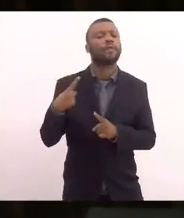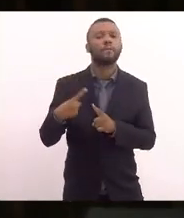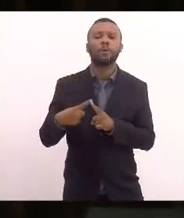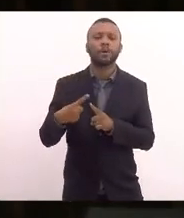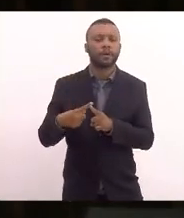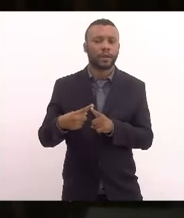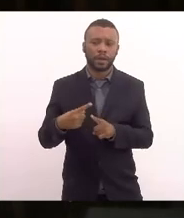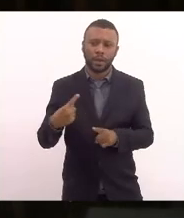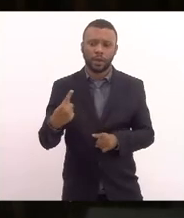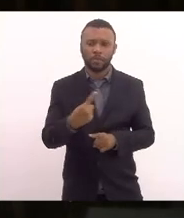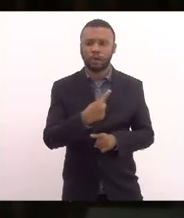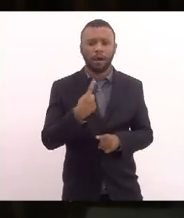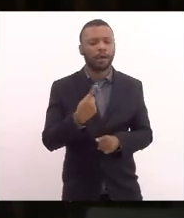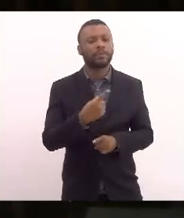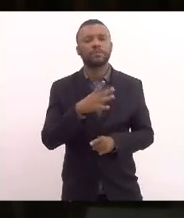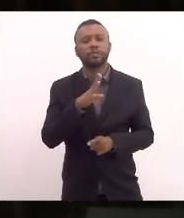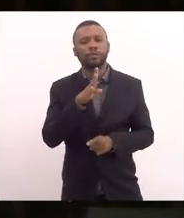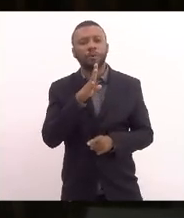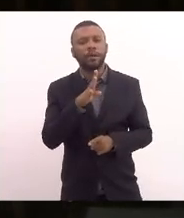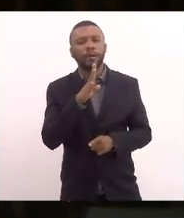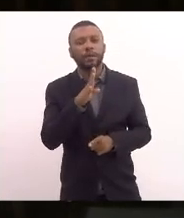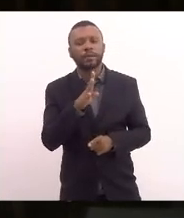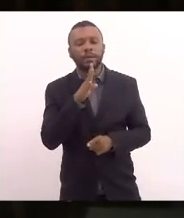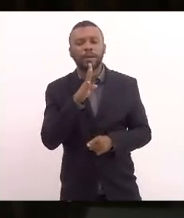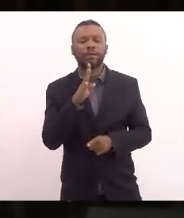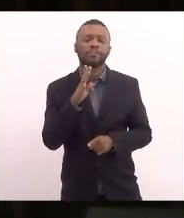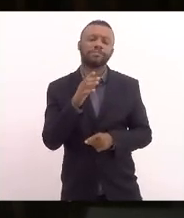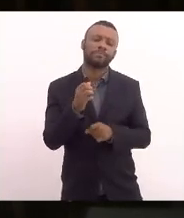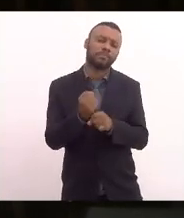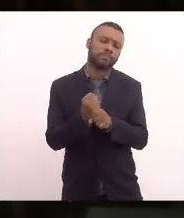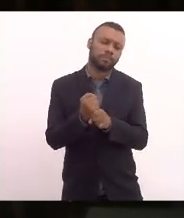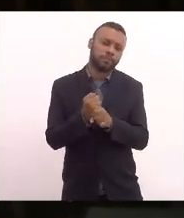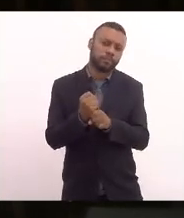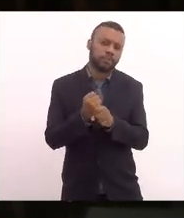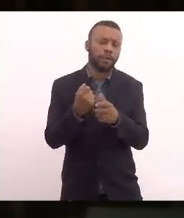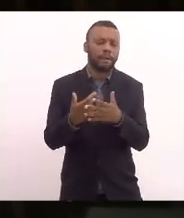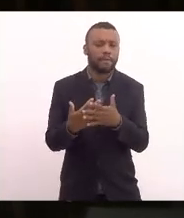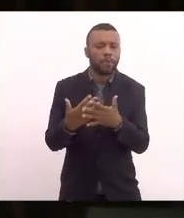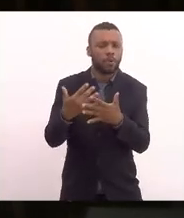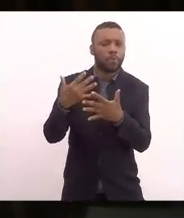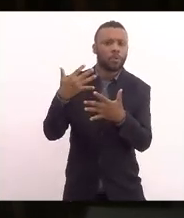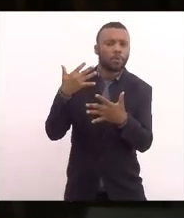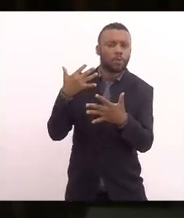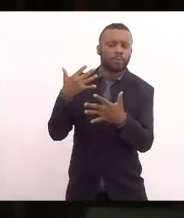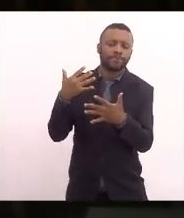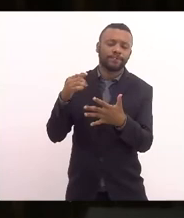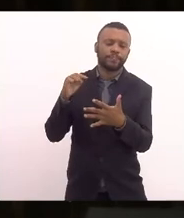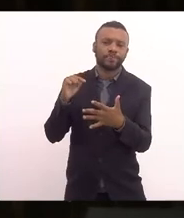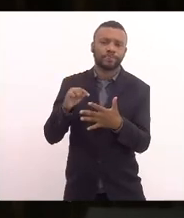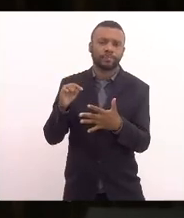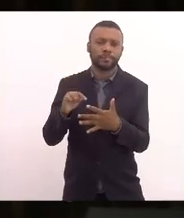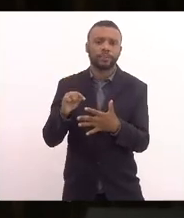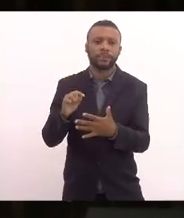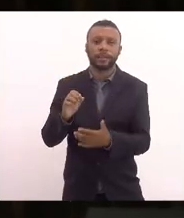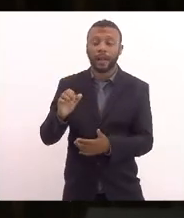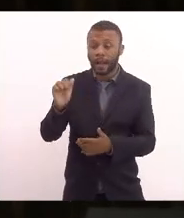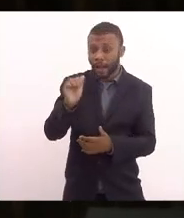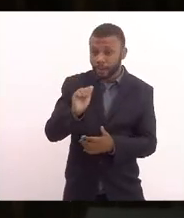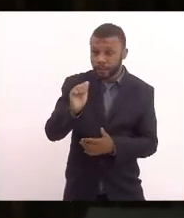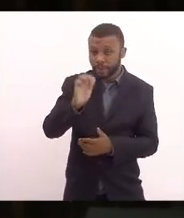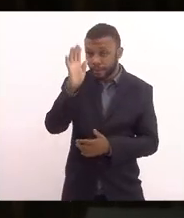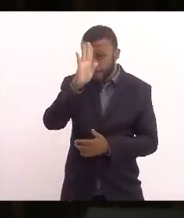a gente conheceu, há alguns anos atrás, a Associação Brasileira